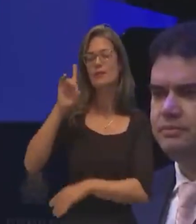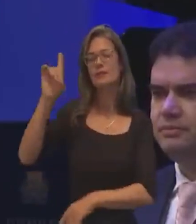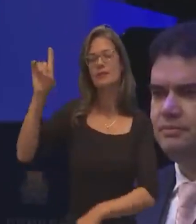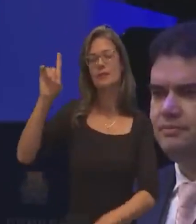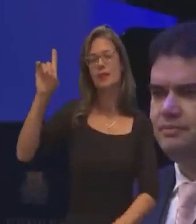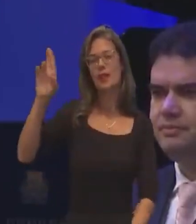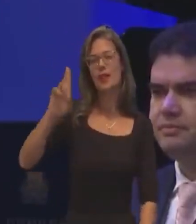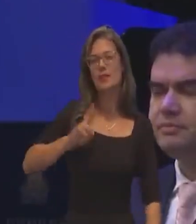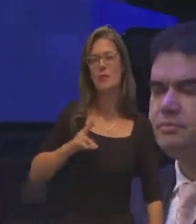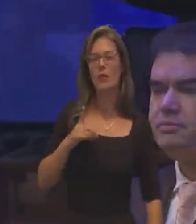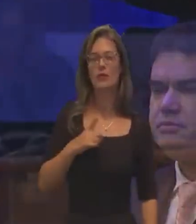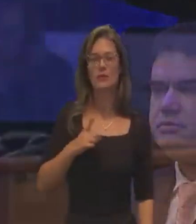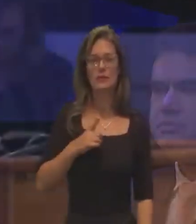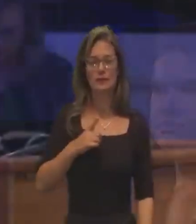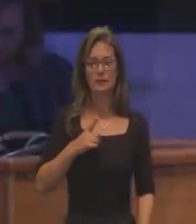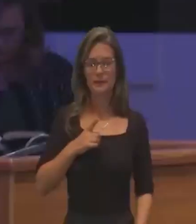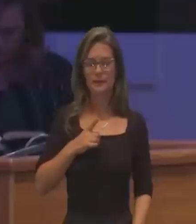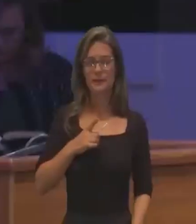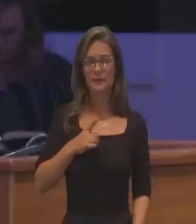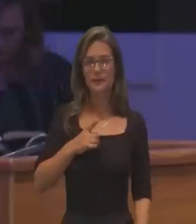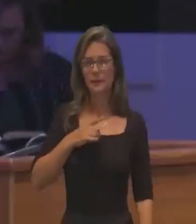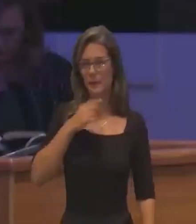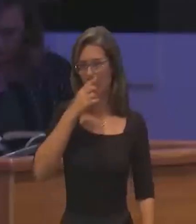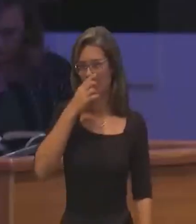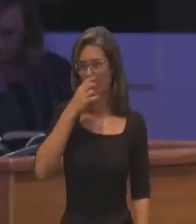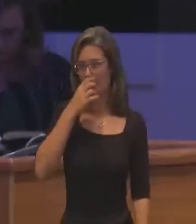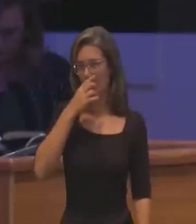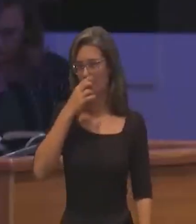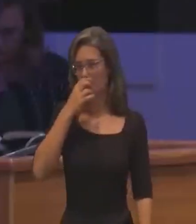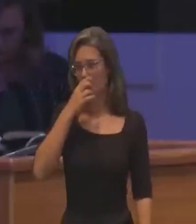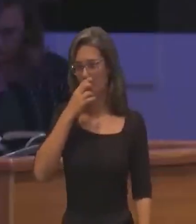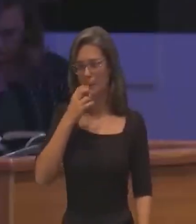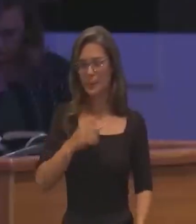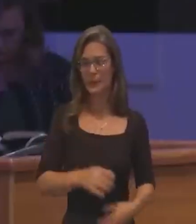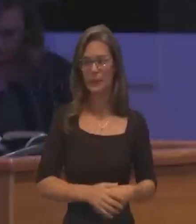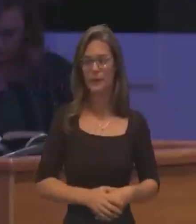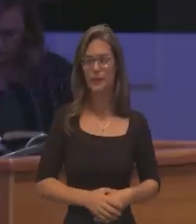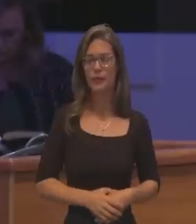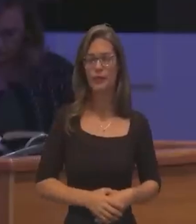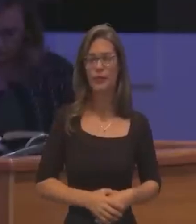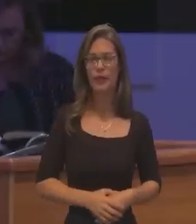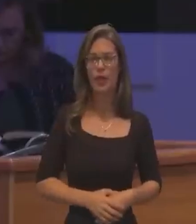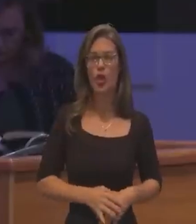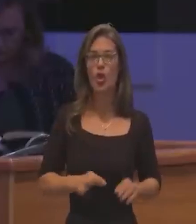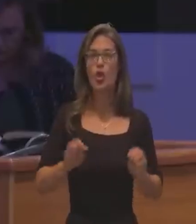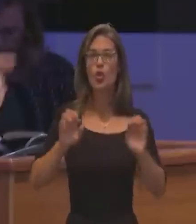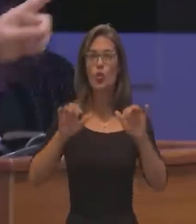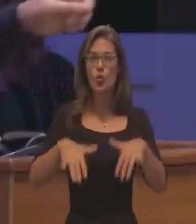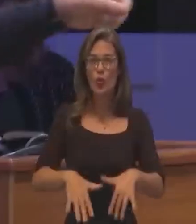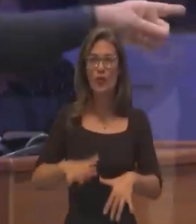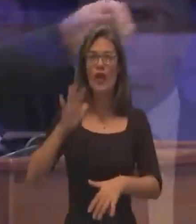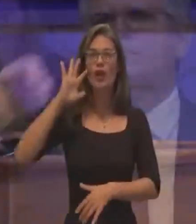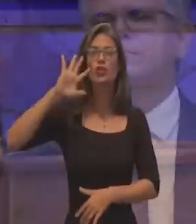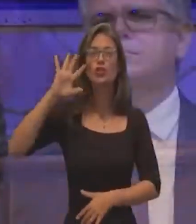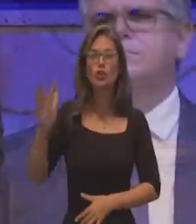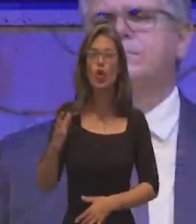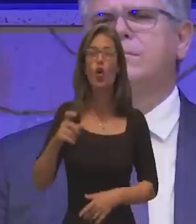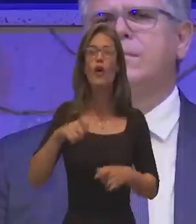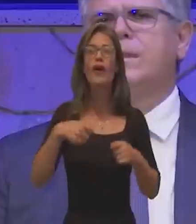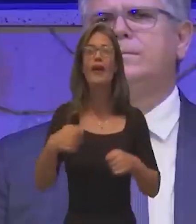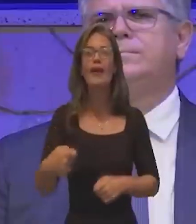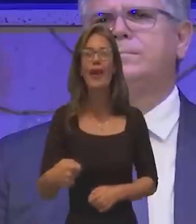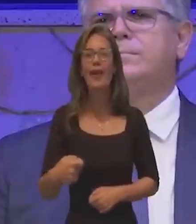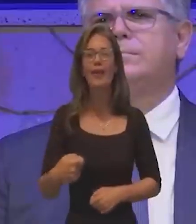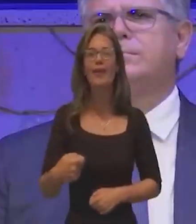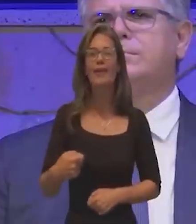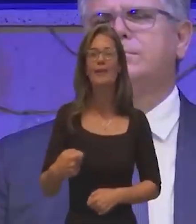resposta. Porque a palavra final não é do problema, a palavra final não é o do médico, a palavra